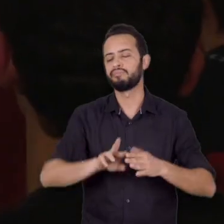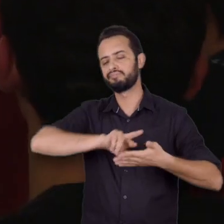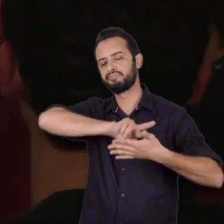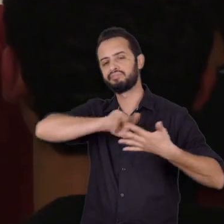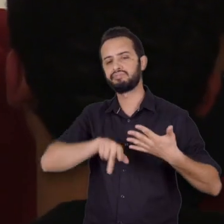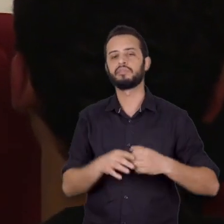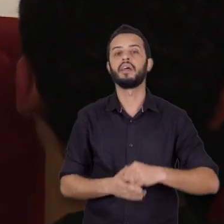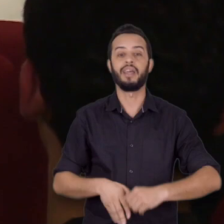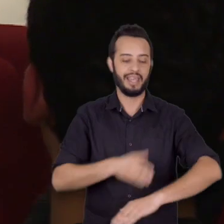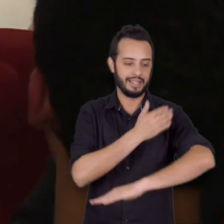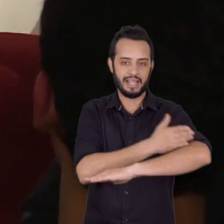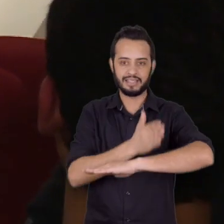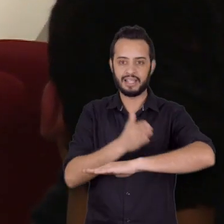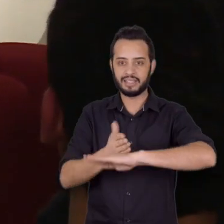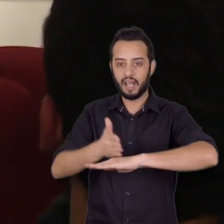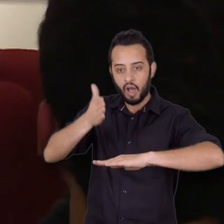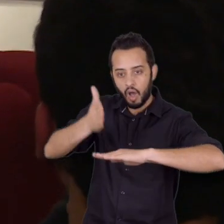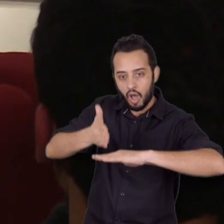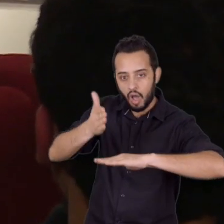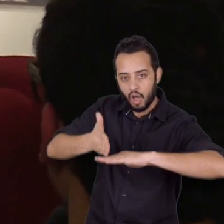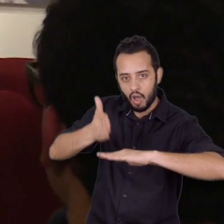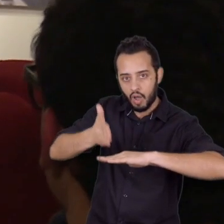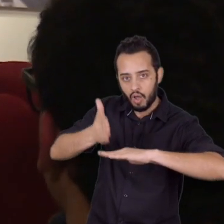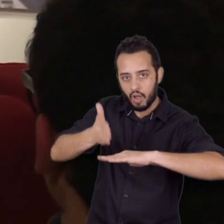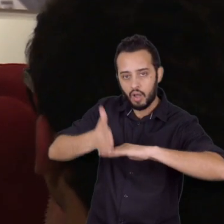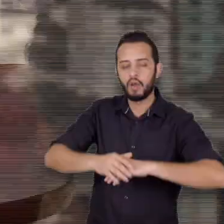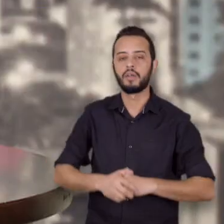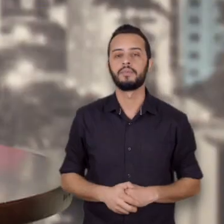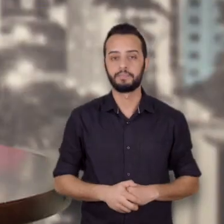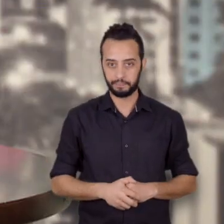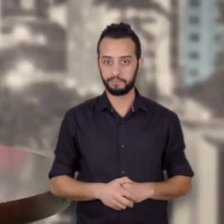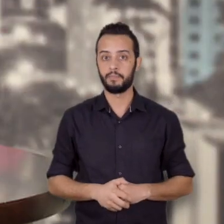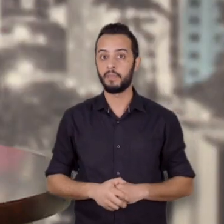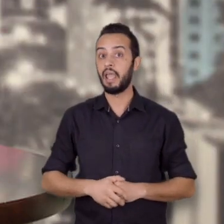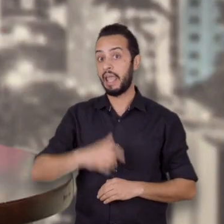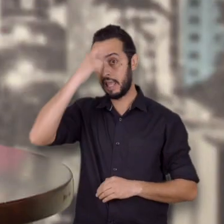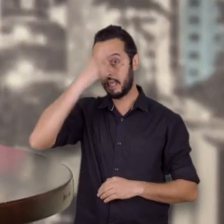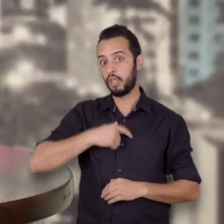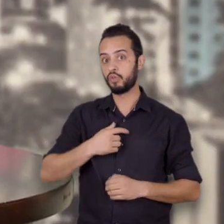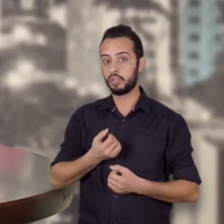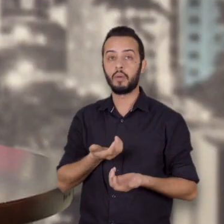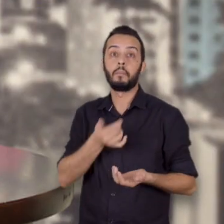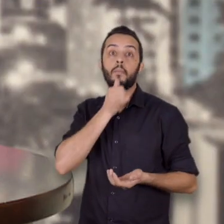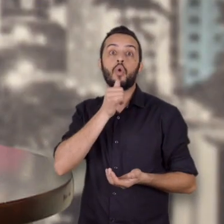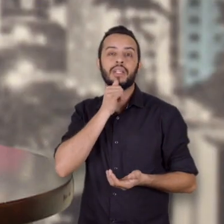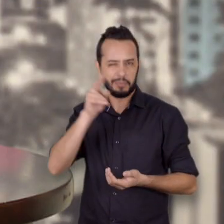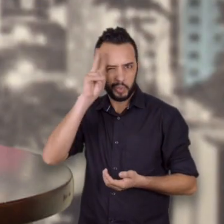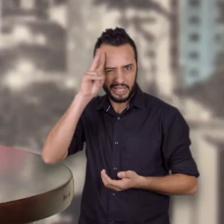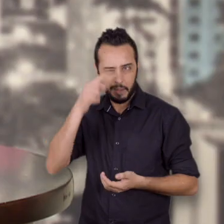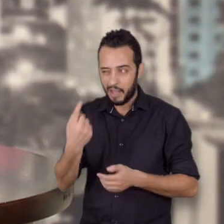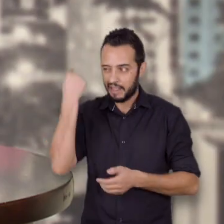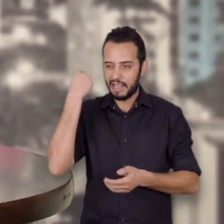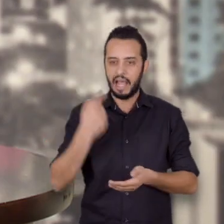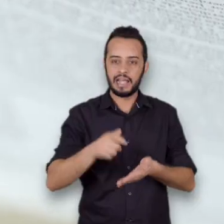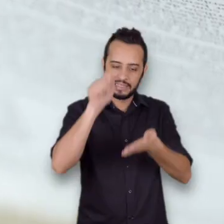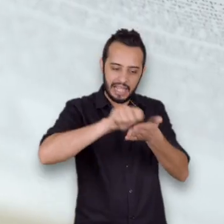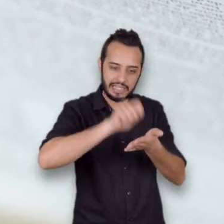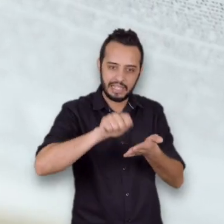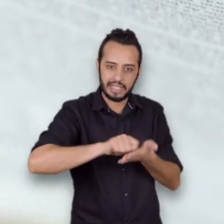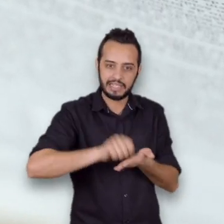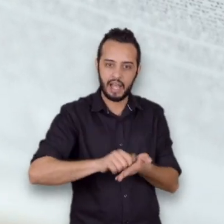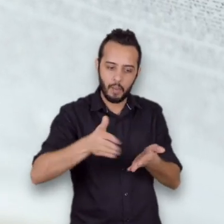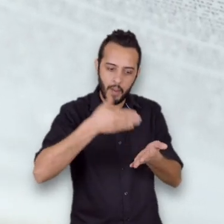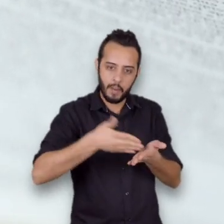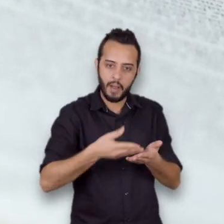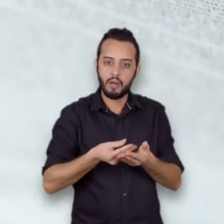embora. Eu associo a segunda revolução da memória a compartilhamento do livro impresso, Gutenberg, que termina na Idade Média. Você